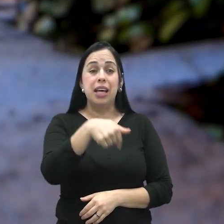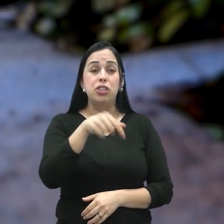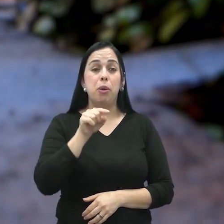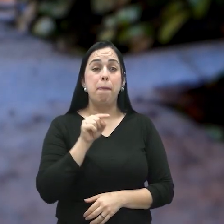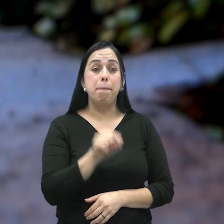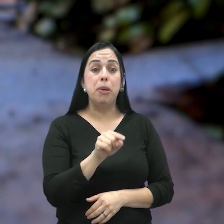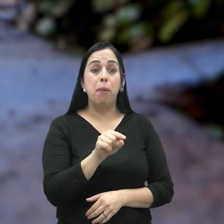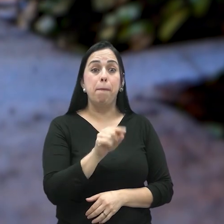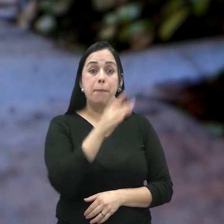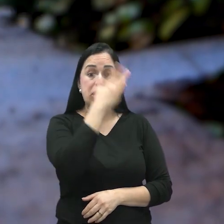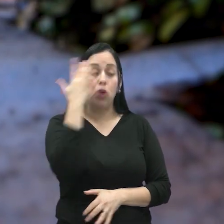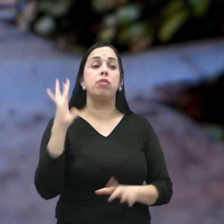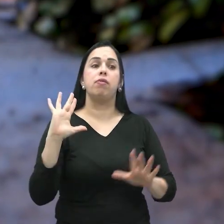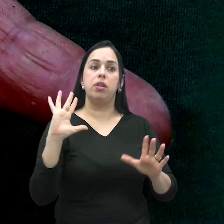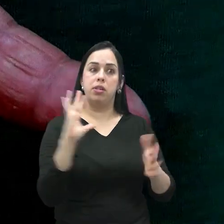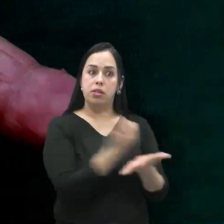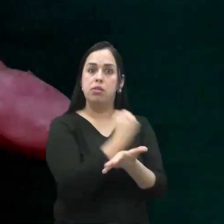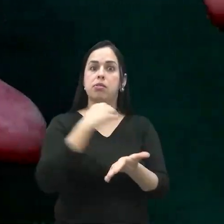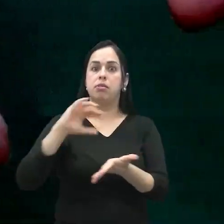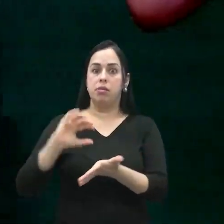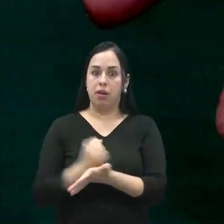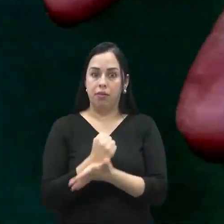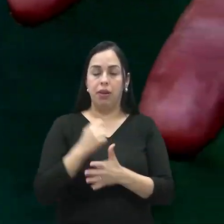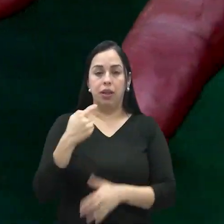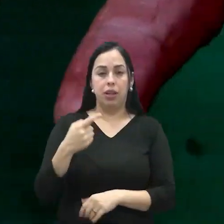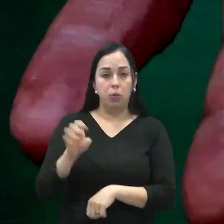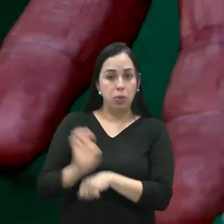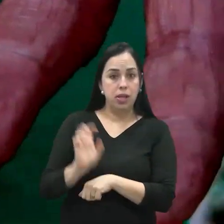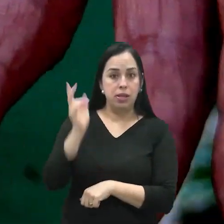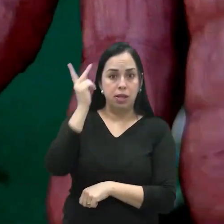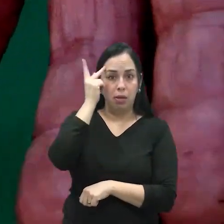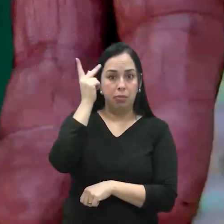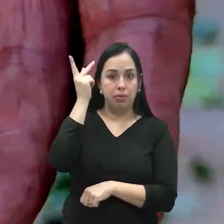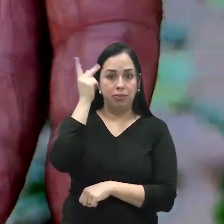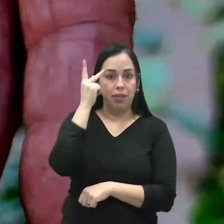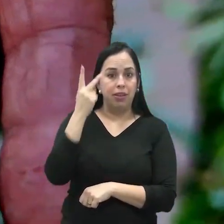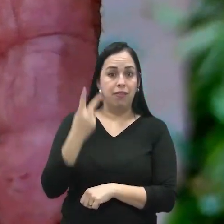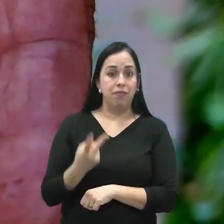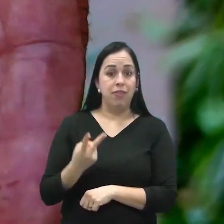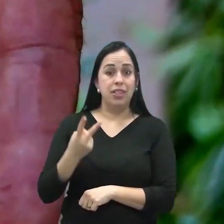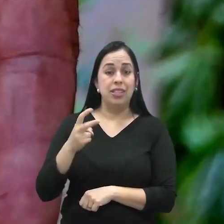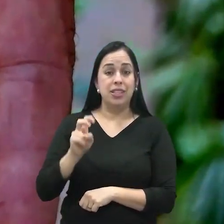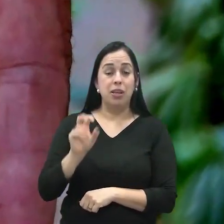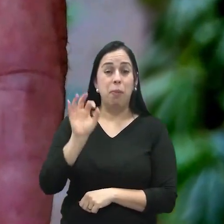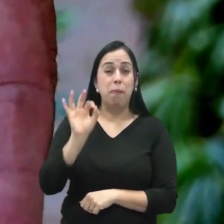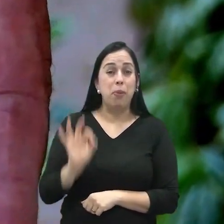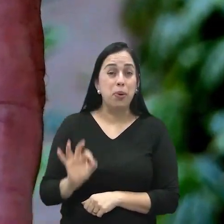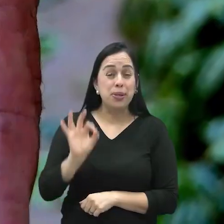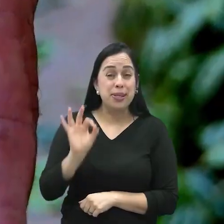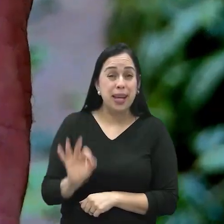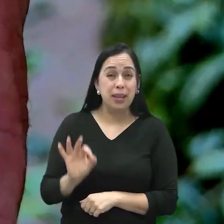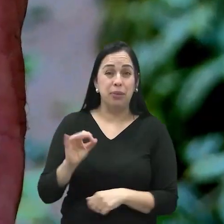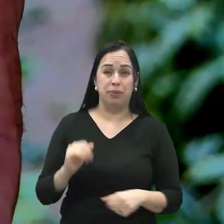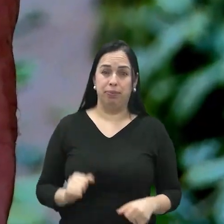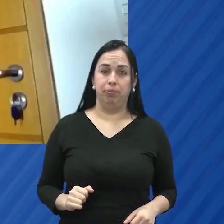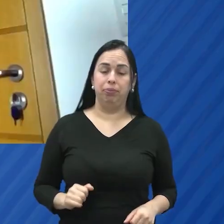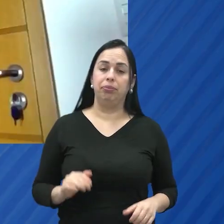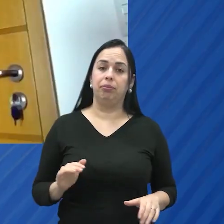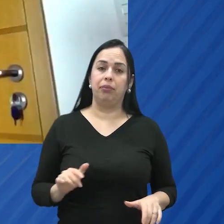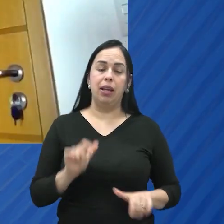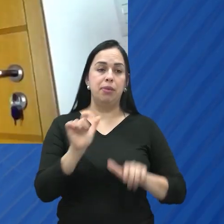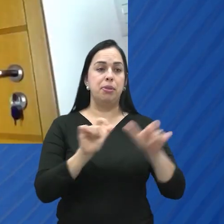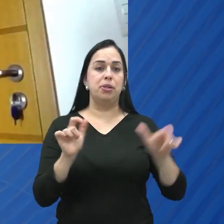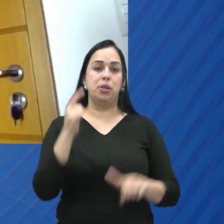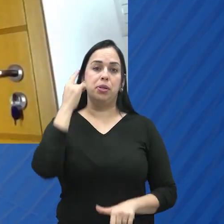7.000 trabalhadores resgatados. E o estado de São Paulo tem praticamente 25% dos casos. Também